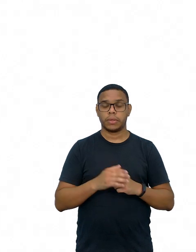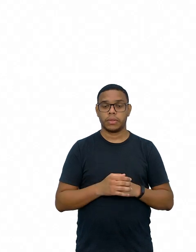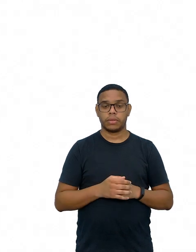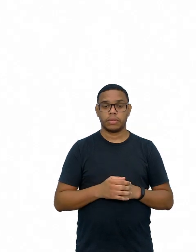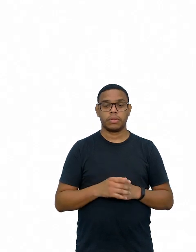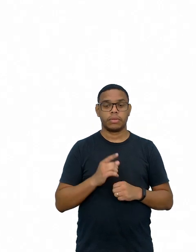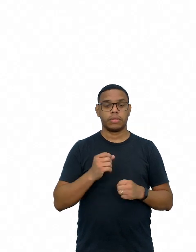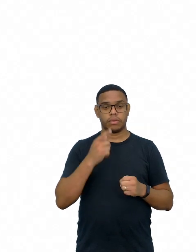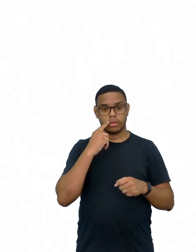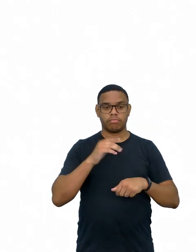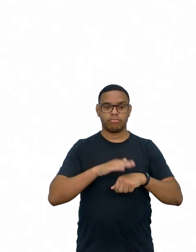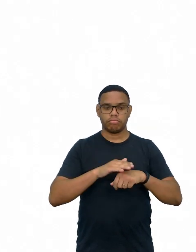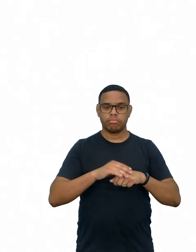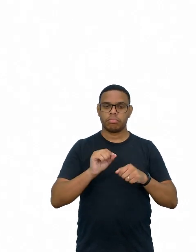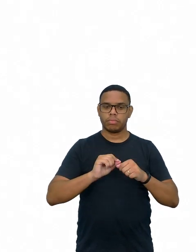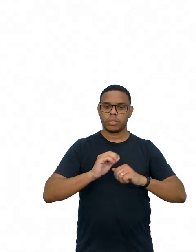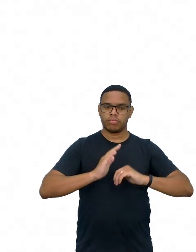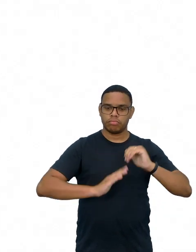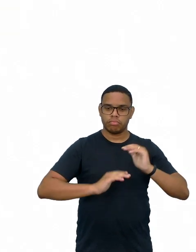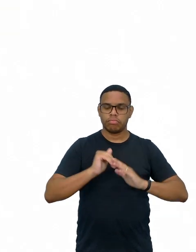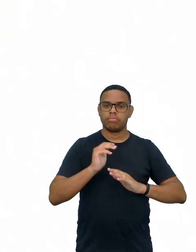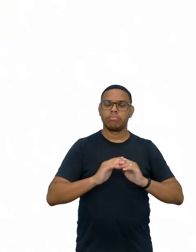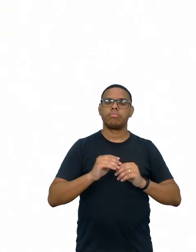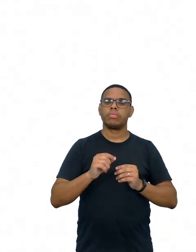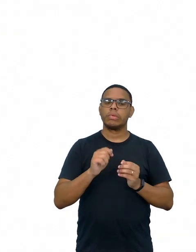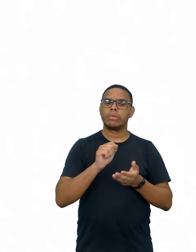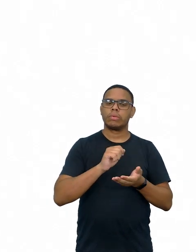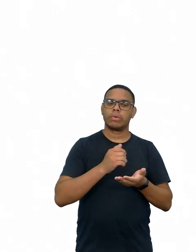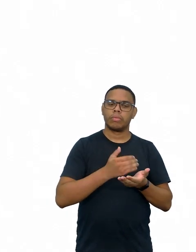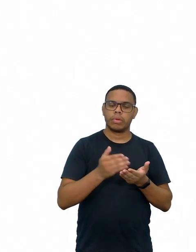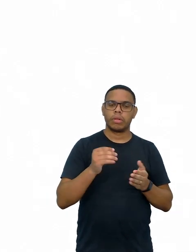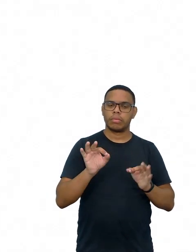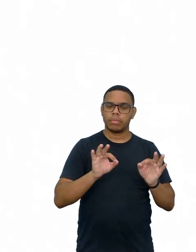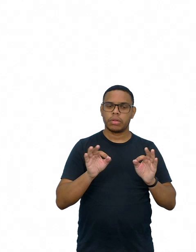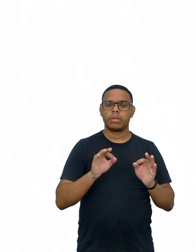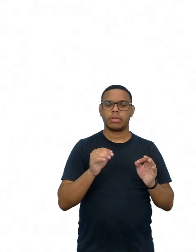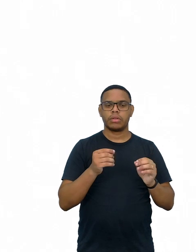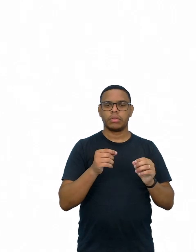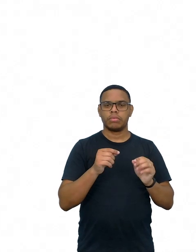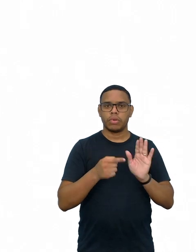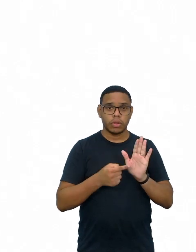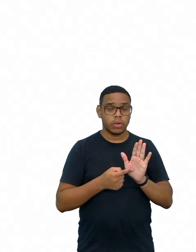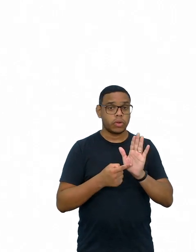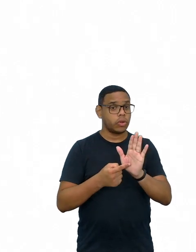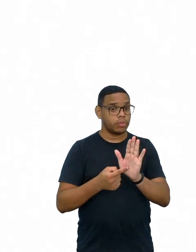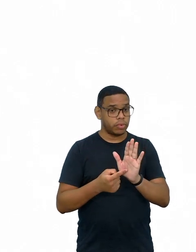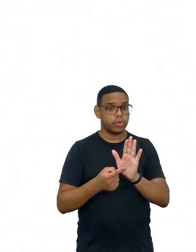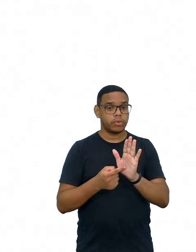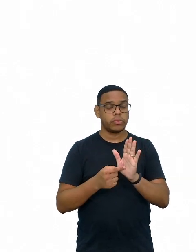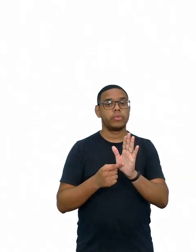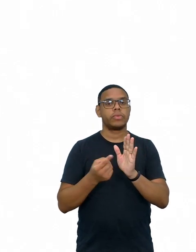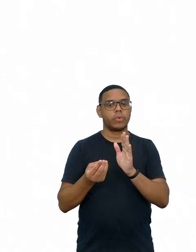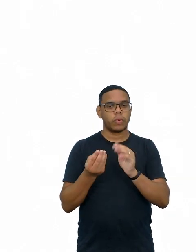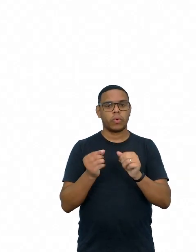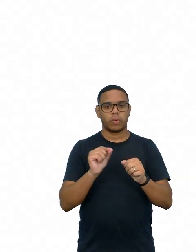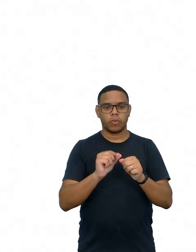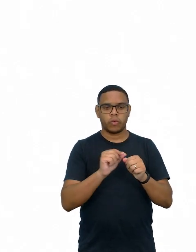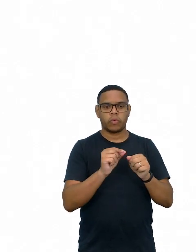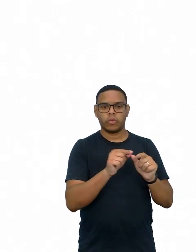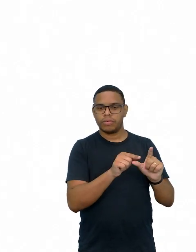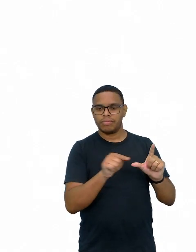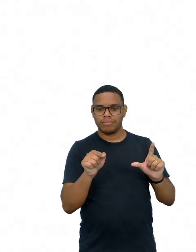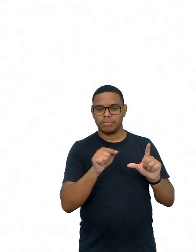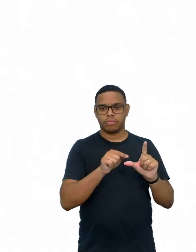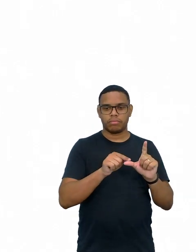para fração. Colocar os pontos no plano cartesiano é a representação fracionária de número racional,